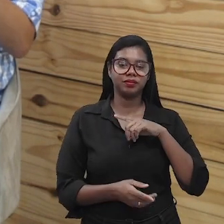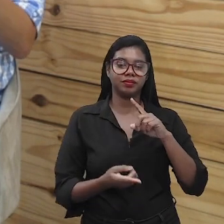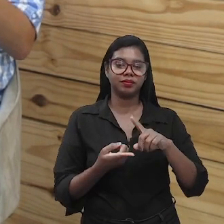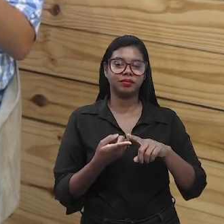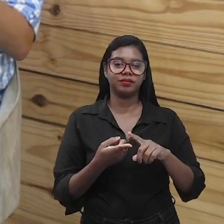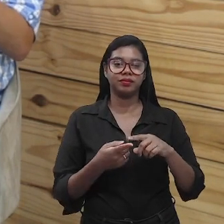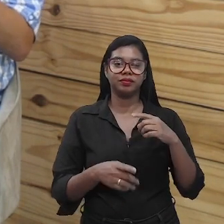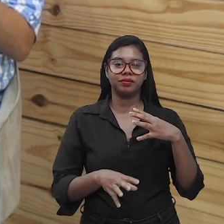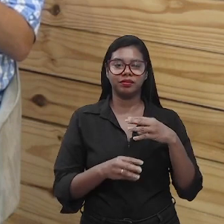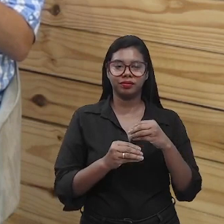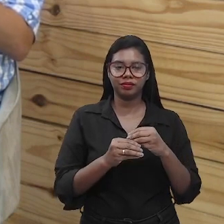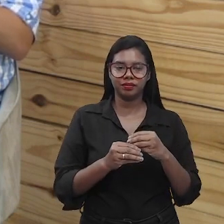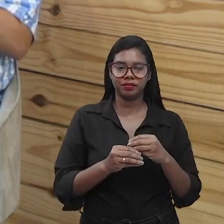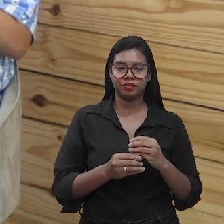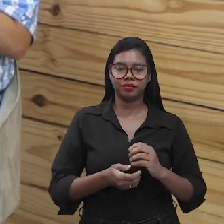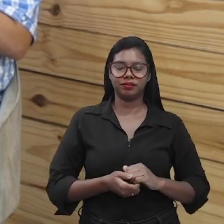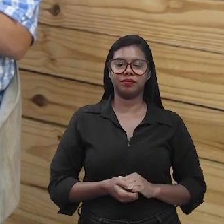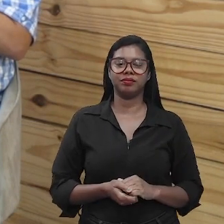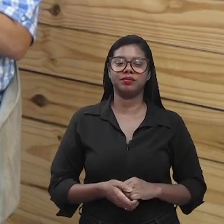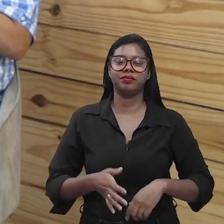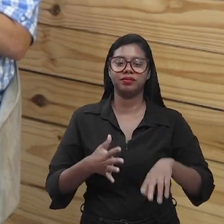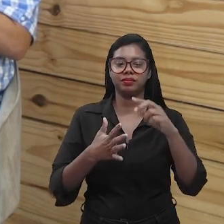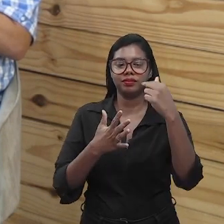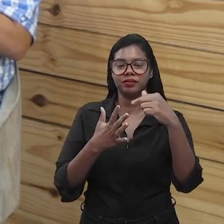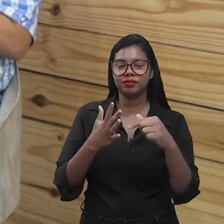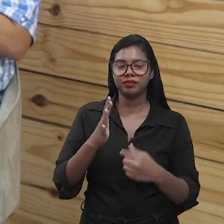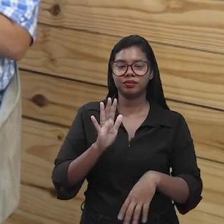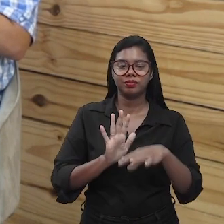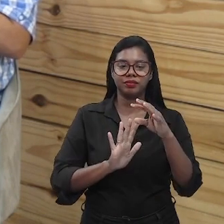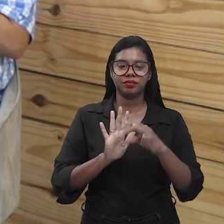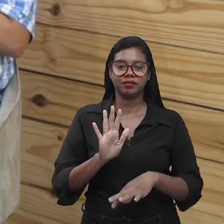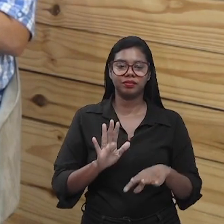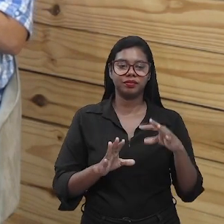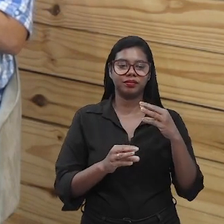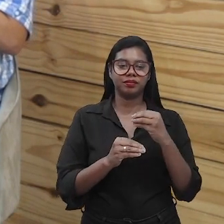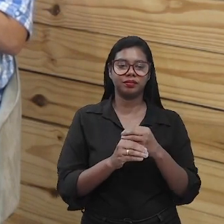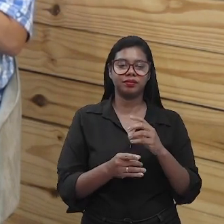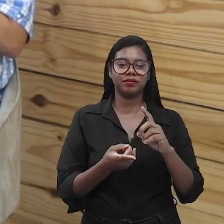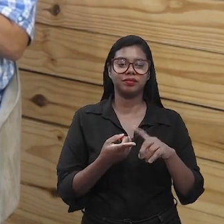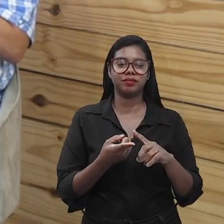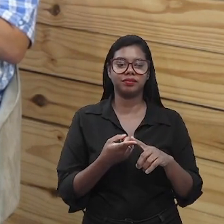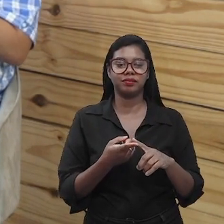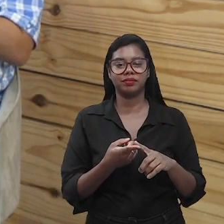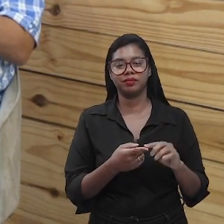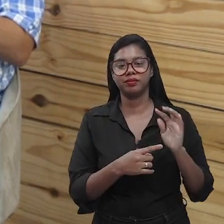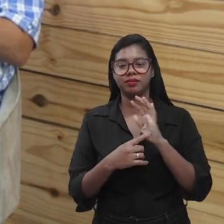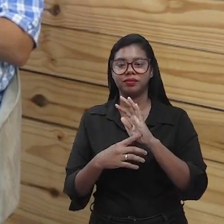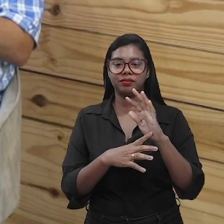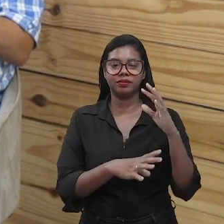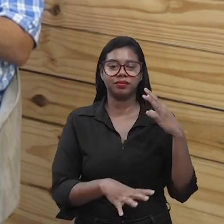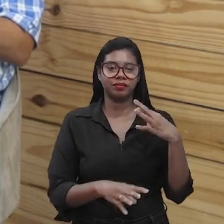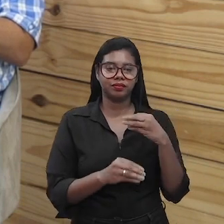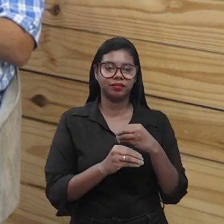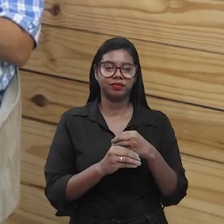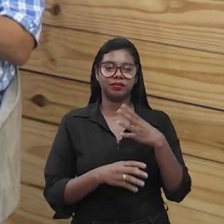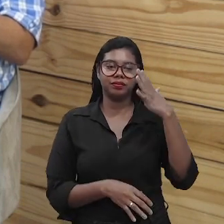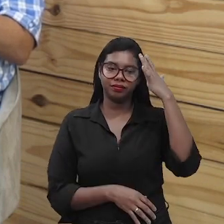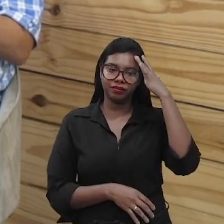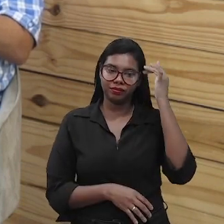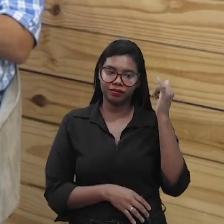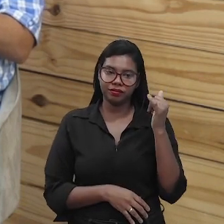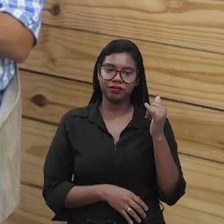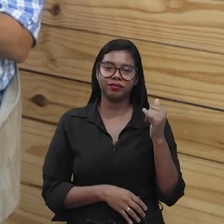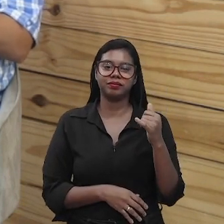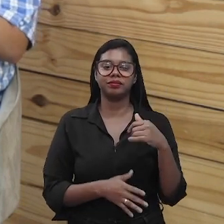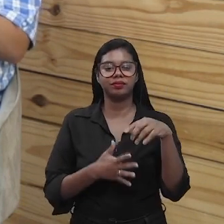uma playlist que eu criei para o livro. Mas eu fiz uma postagem, por exemplo, que era: você já sabia que você pode criar uma playlist para um livro?